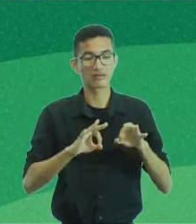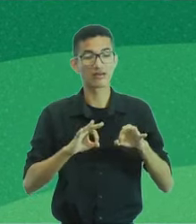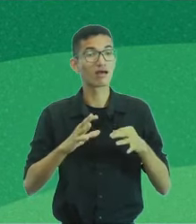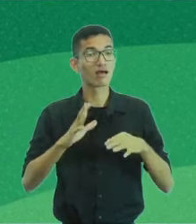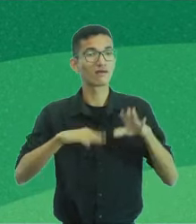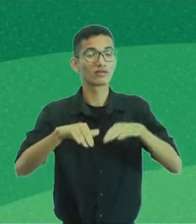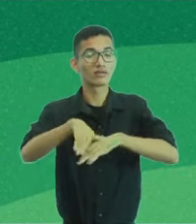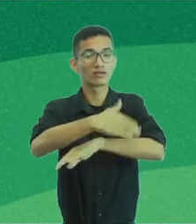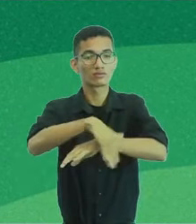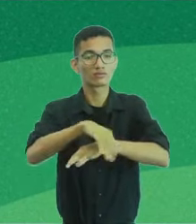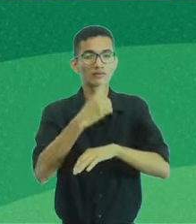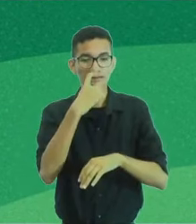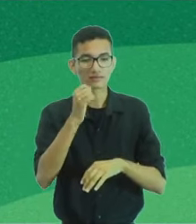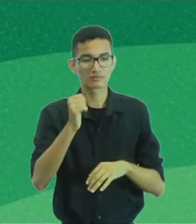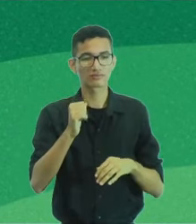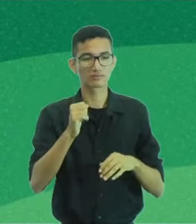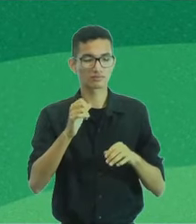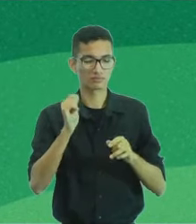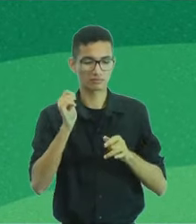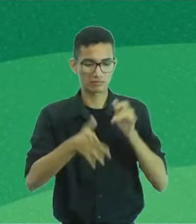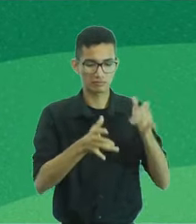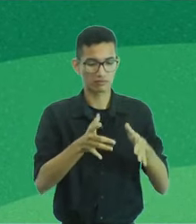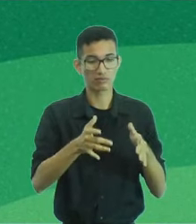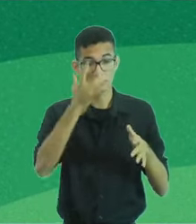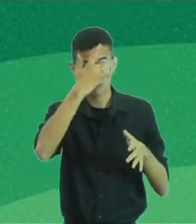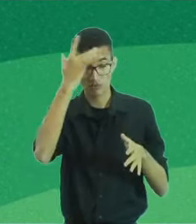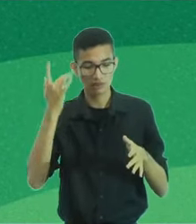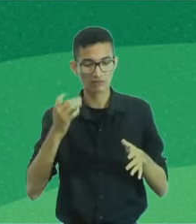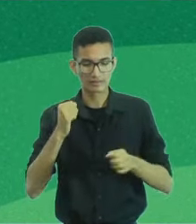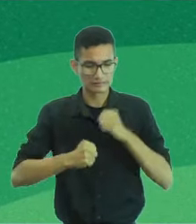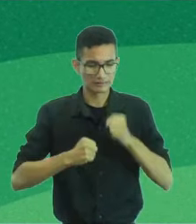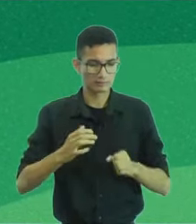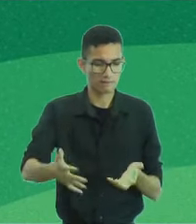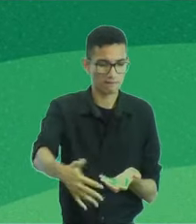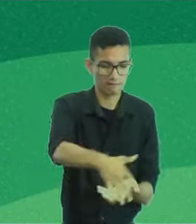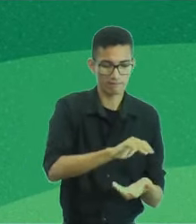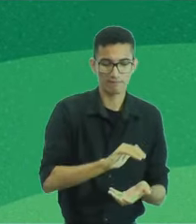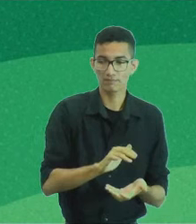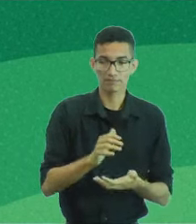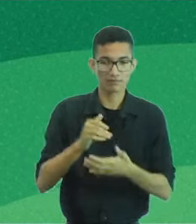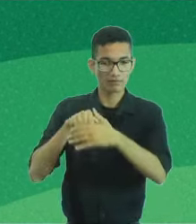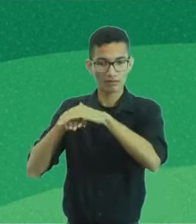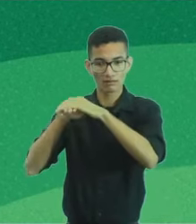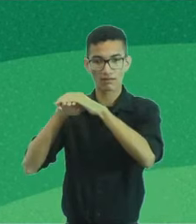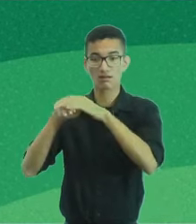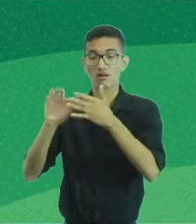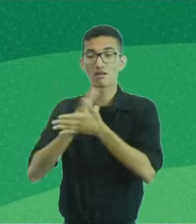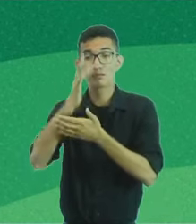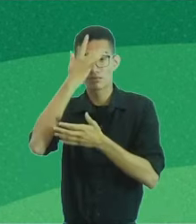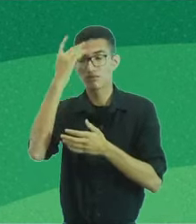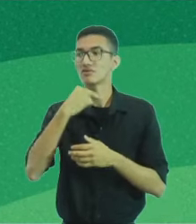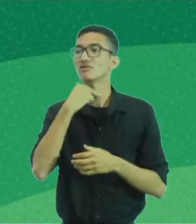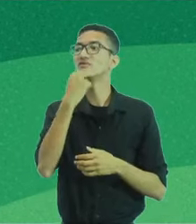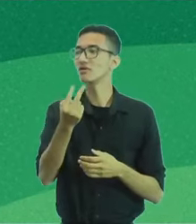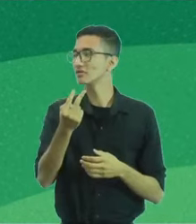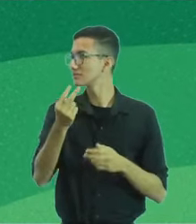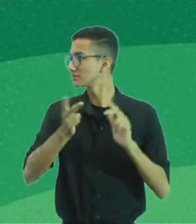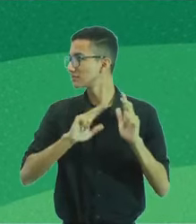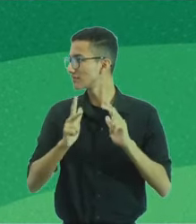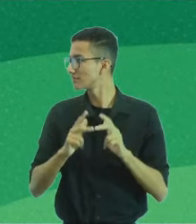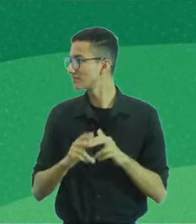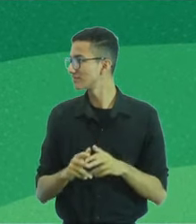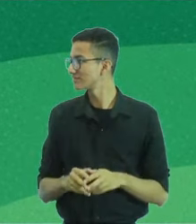tem alguém que sai correndo atrás do caminhão e pega essa parada tem pessoas aqui que dão vozes Muito obrigado